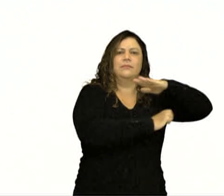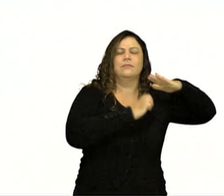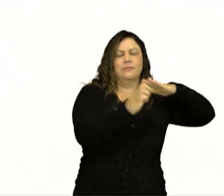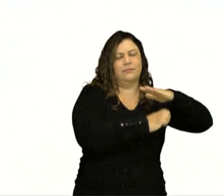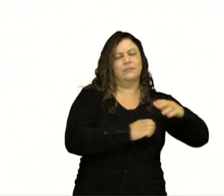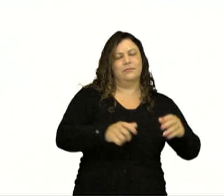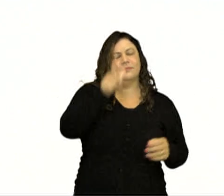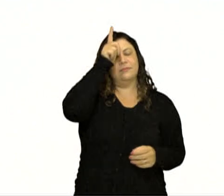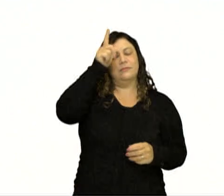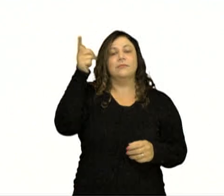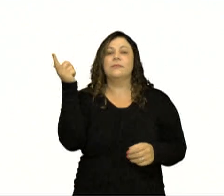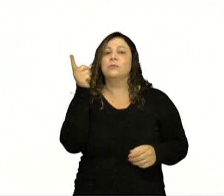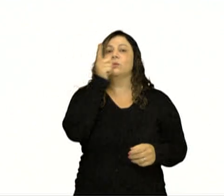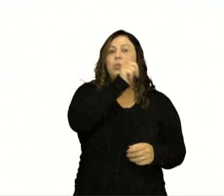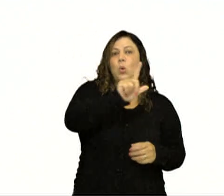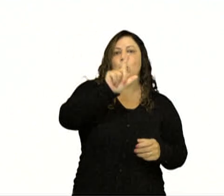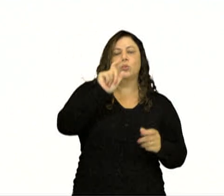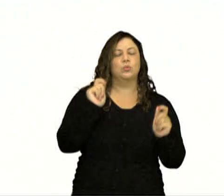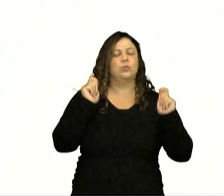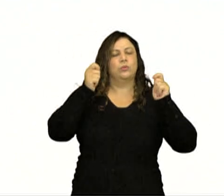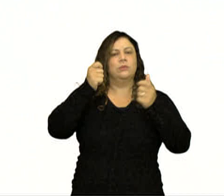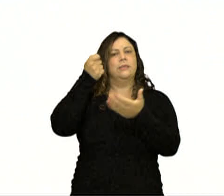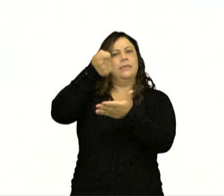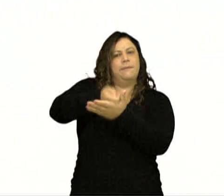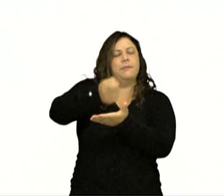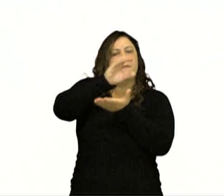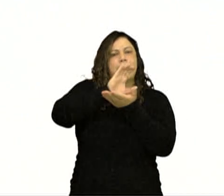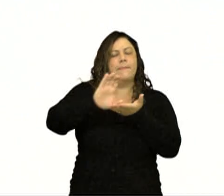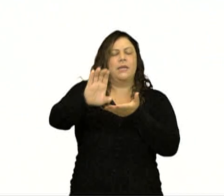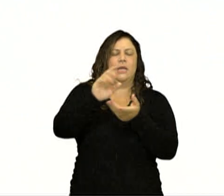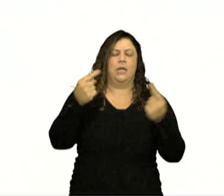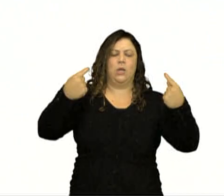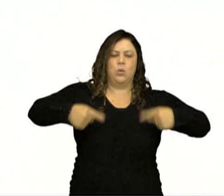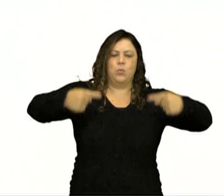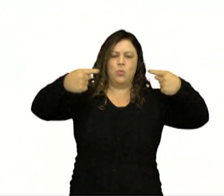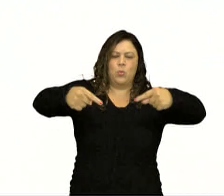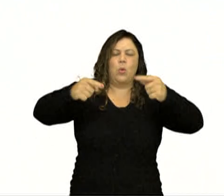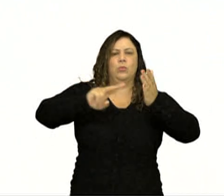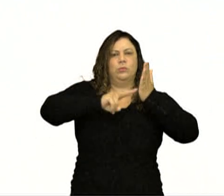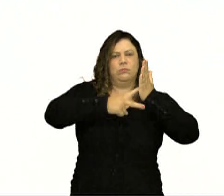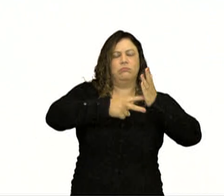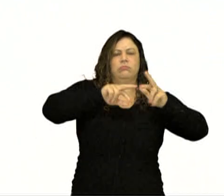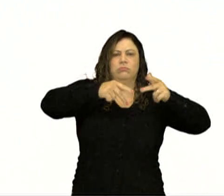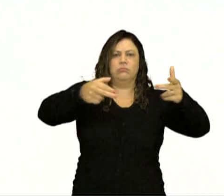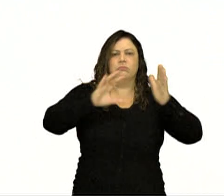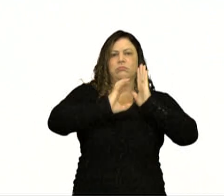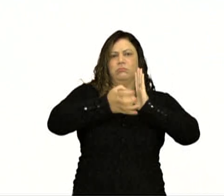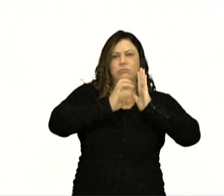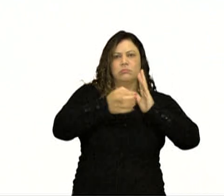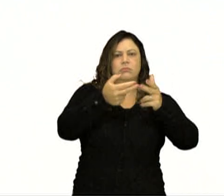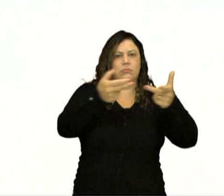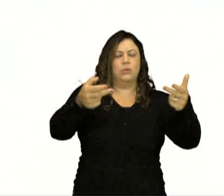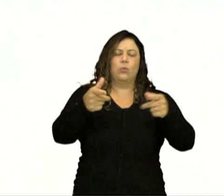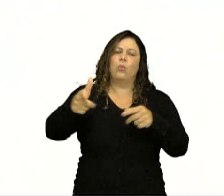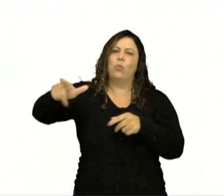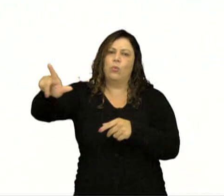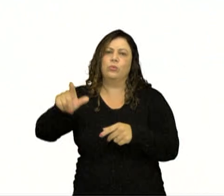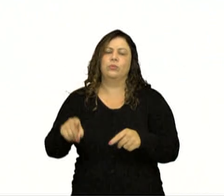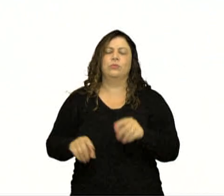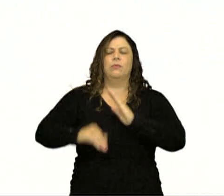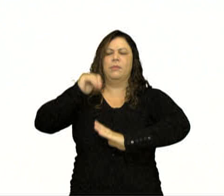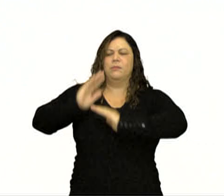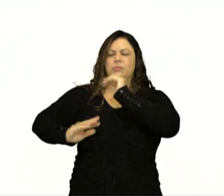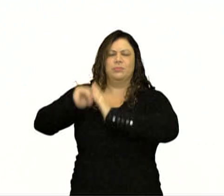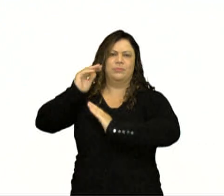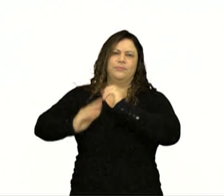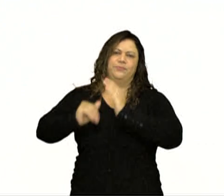seu governo e combater os sindicatos e outros partidos. Ele vai fazer a construção de grandes obras públicas